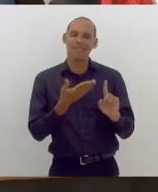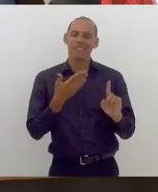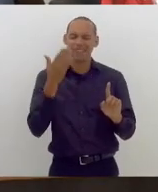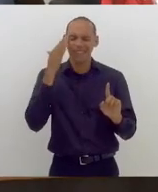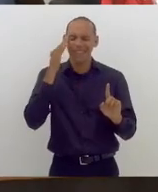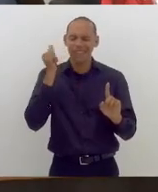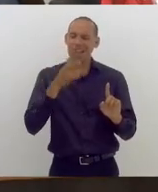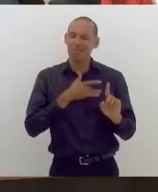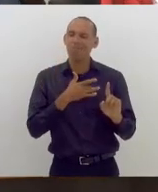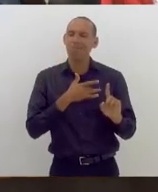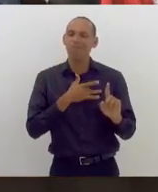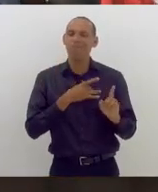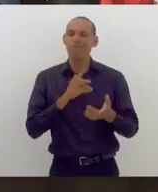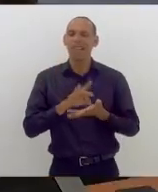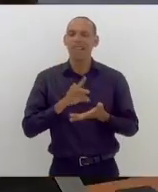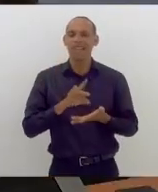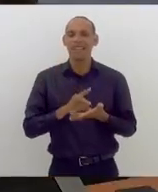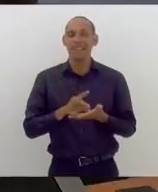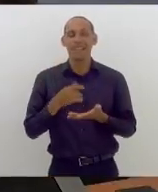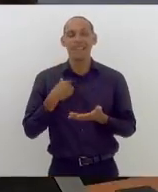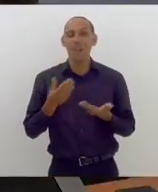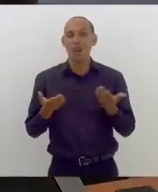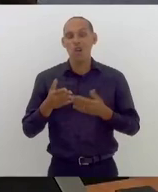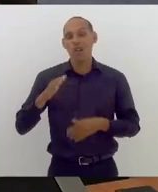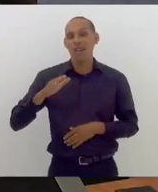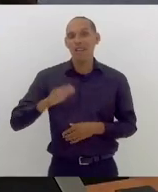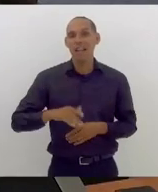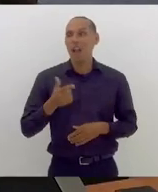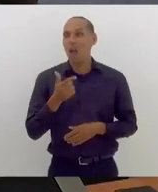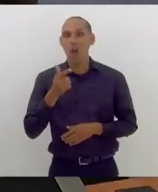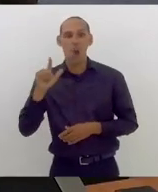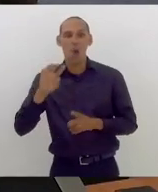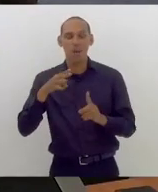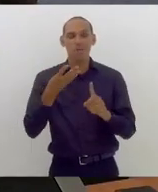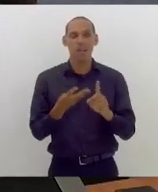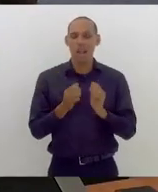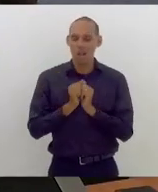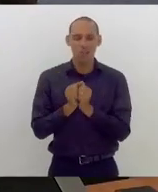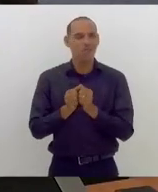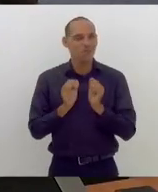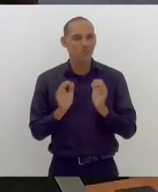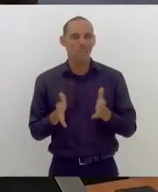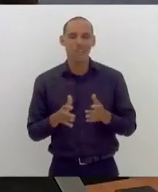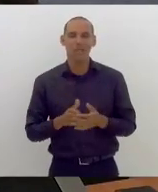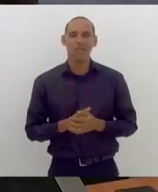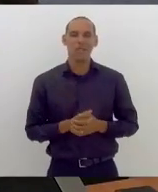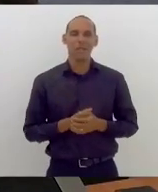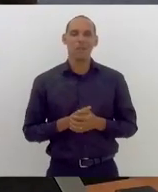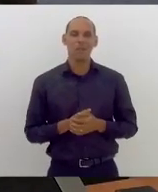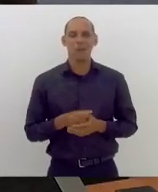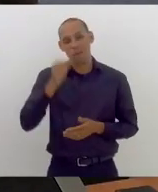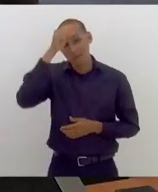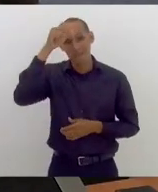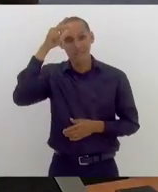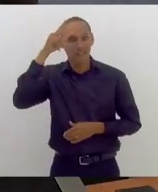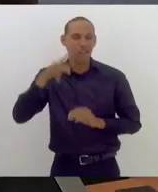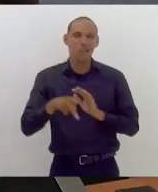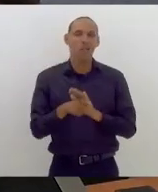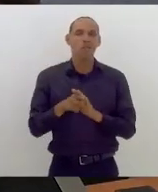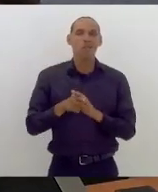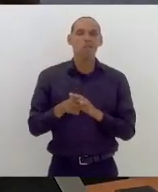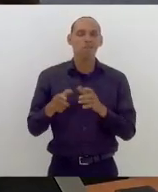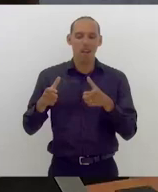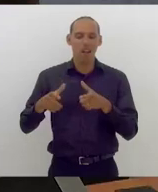coração. Já estive com o Léo hoje à tarde, numa outra homenagem também a um prefeito da nossa